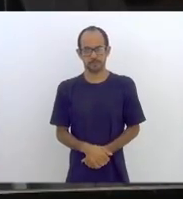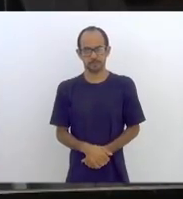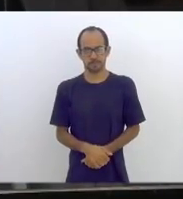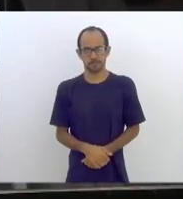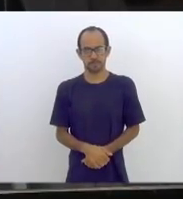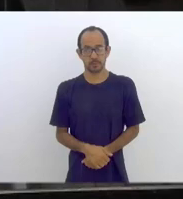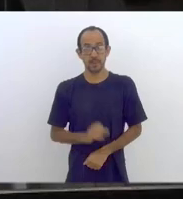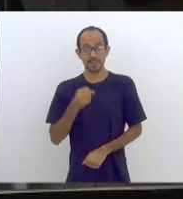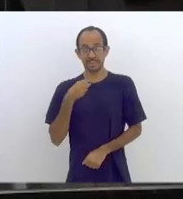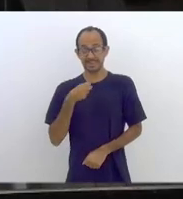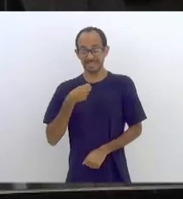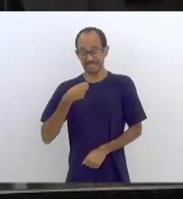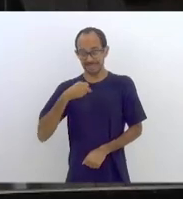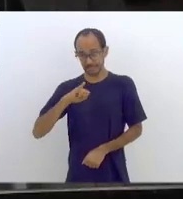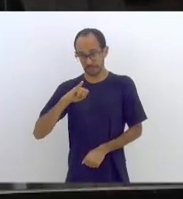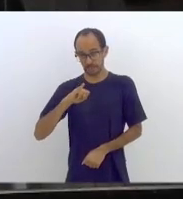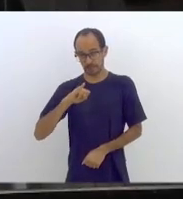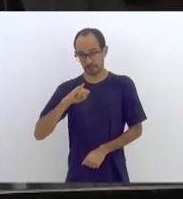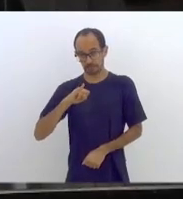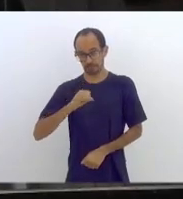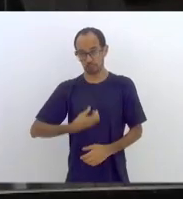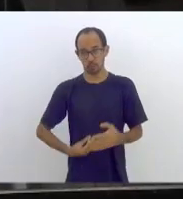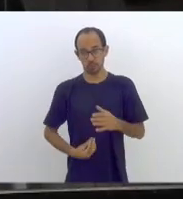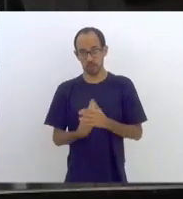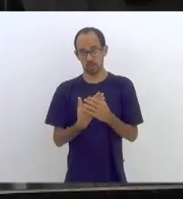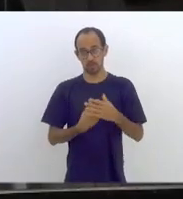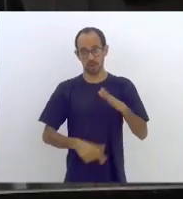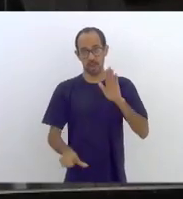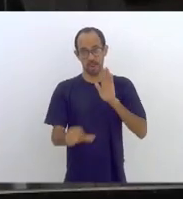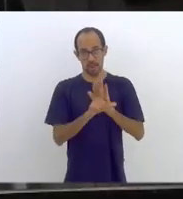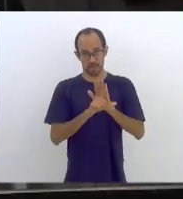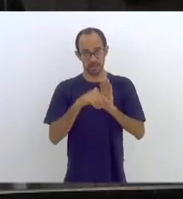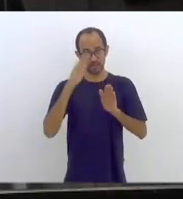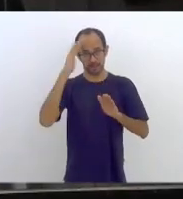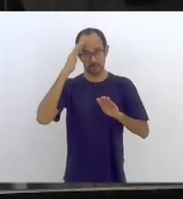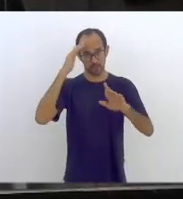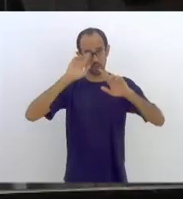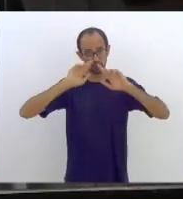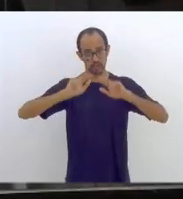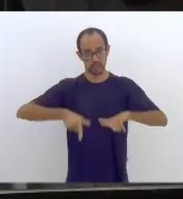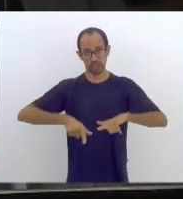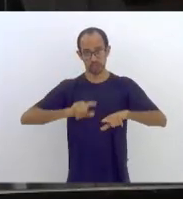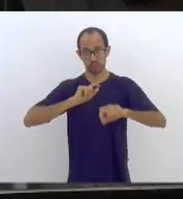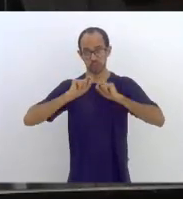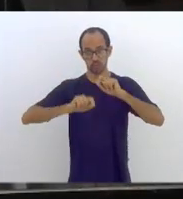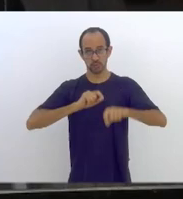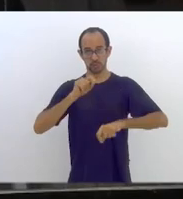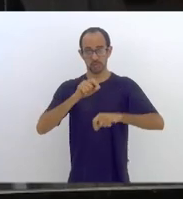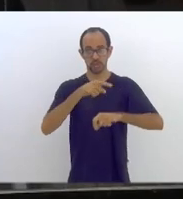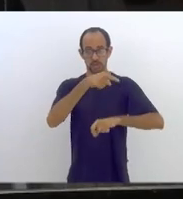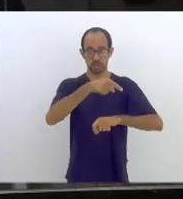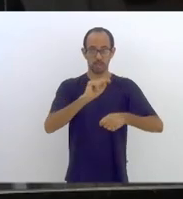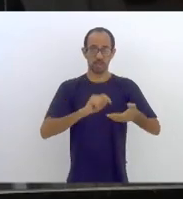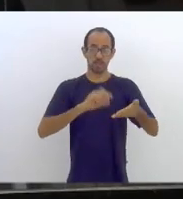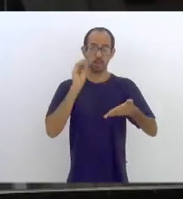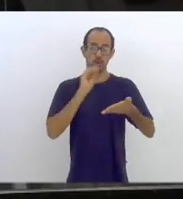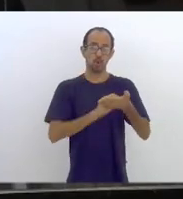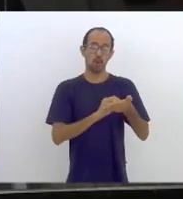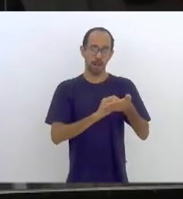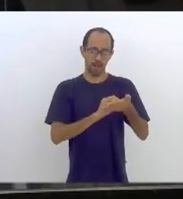E caso constituinte intendência diferente ele estaria ele teria feito ressalvas